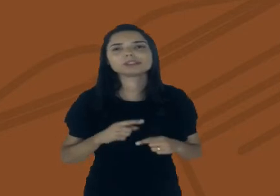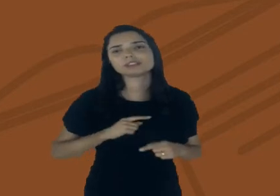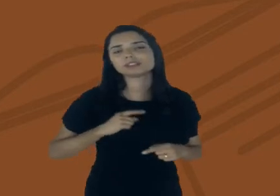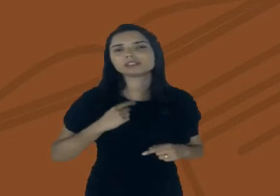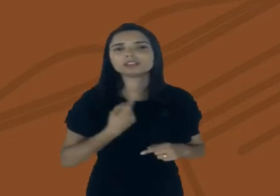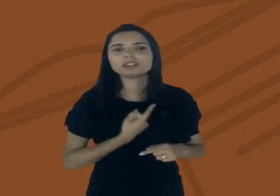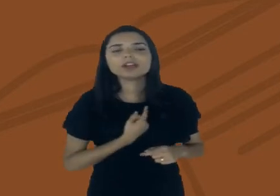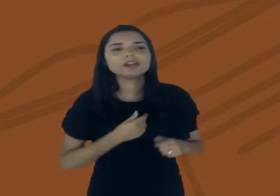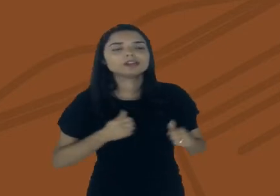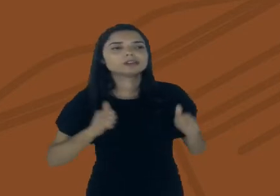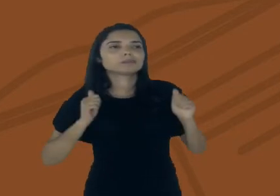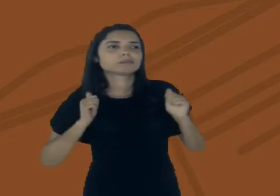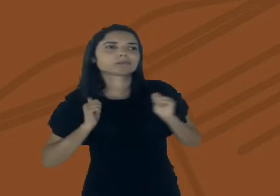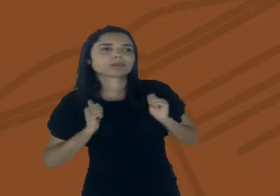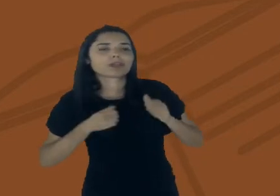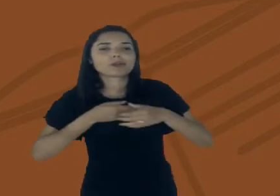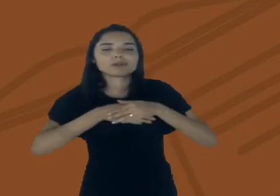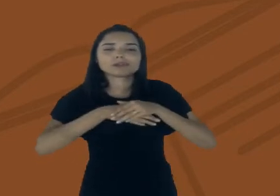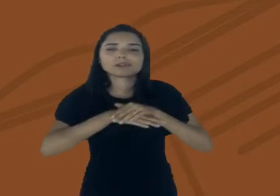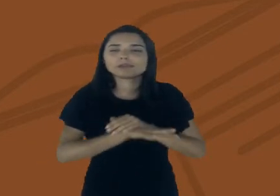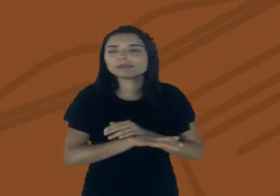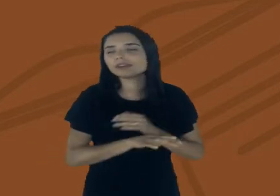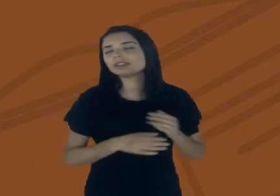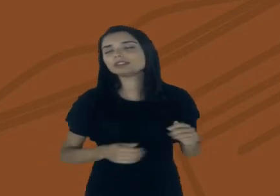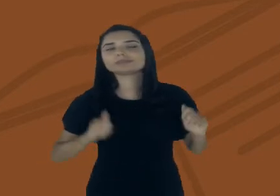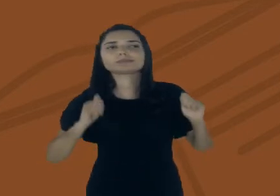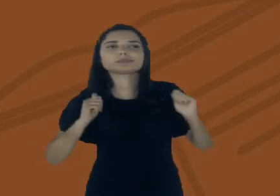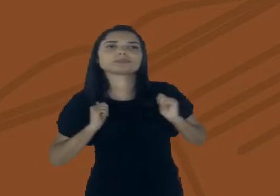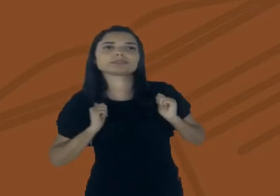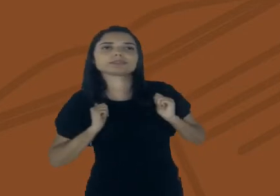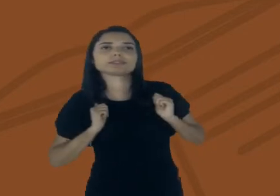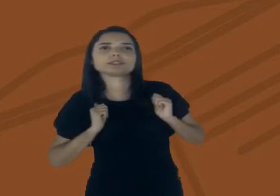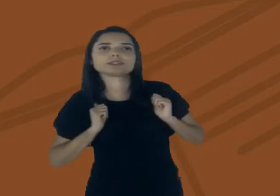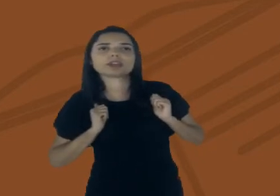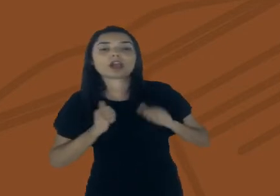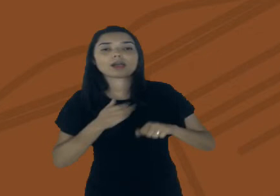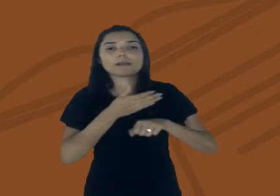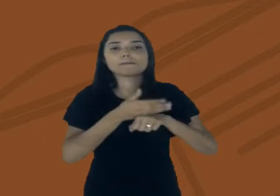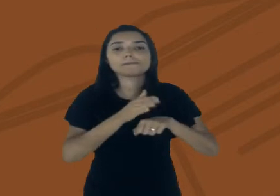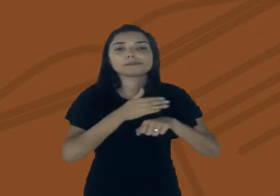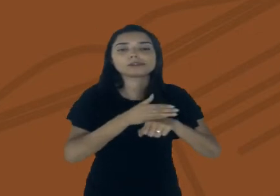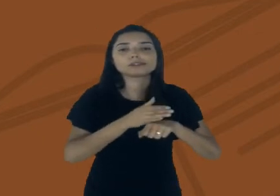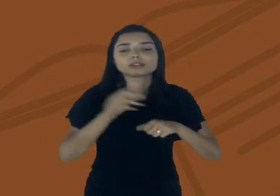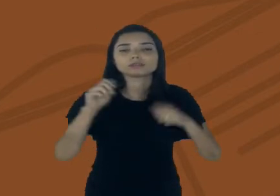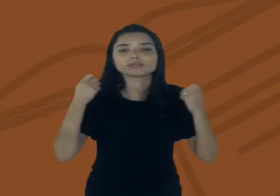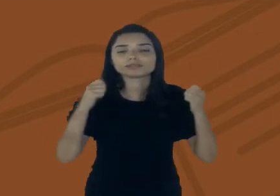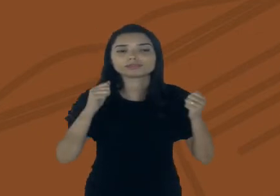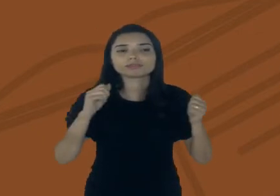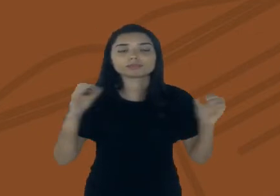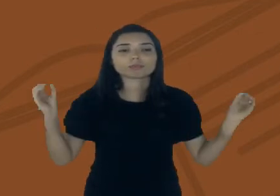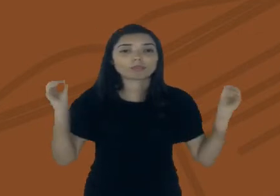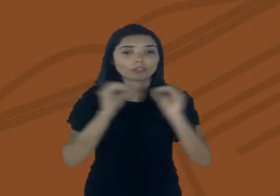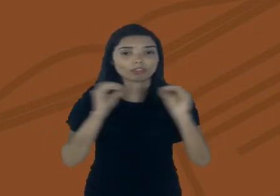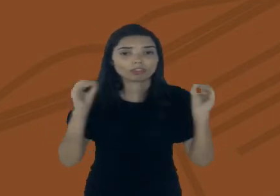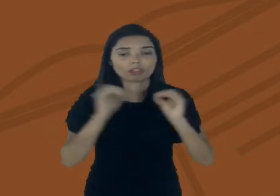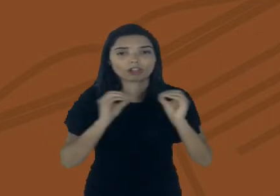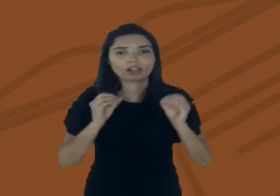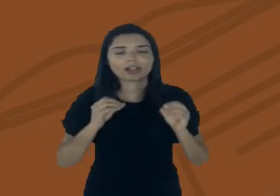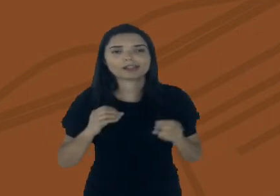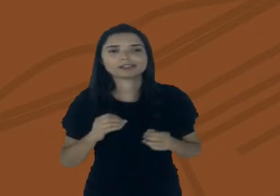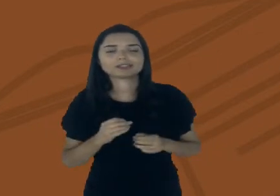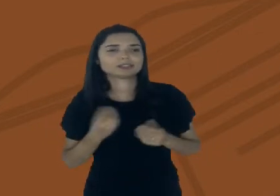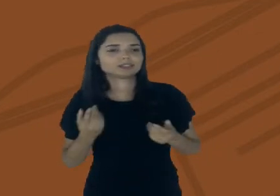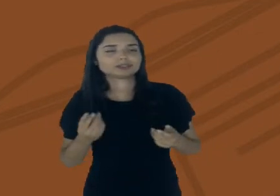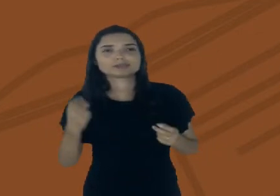vida sedentária, de acordo com o que vem a modernidade nos trazendo, que a gente às vezes não se preocupa em fazer nem que seja uma